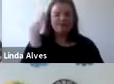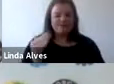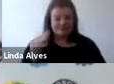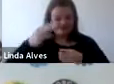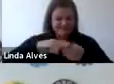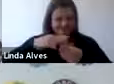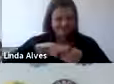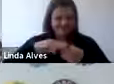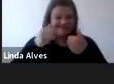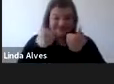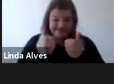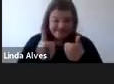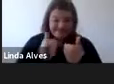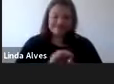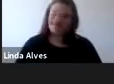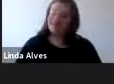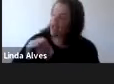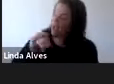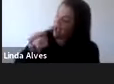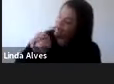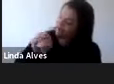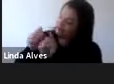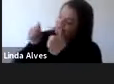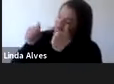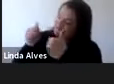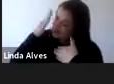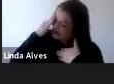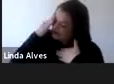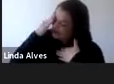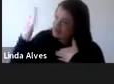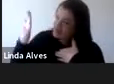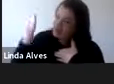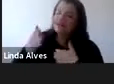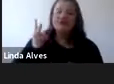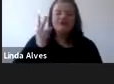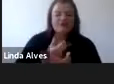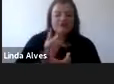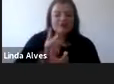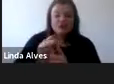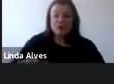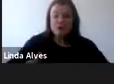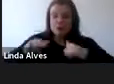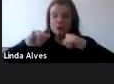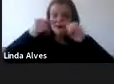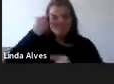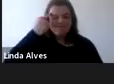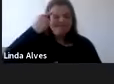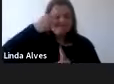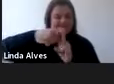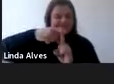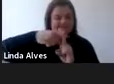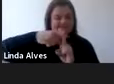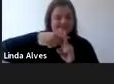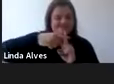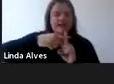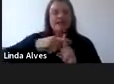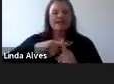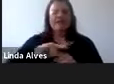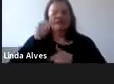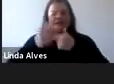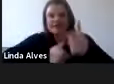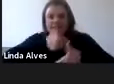bem, tá? Amém, Gilce. Obrigado aí. A gente conta aí com a energia positiva aí de todos os trabalhadores, né, para que a gente